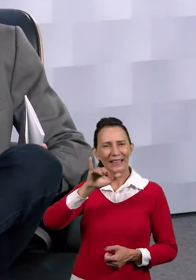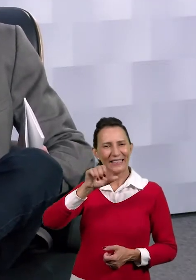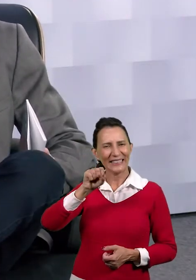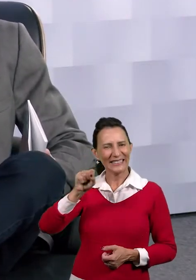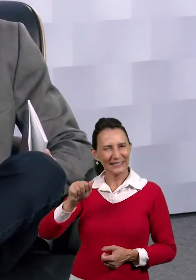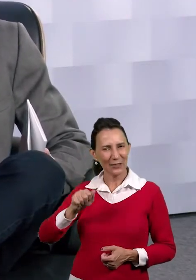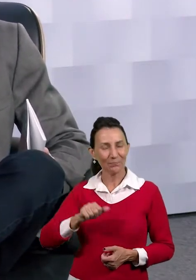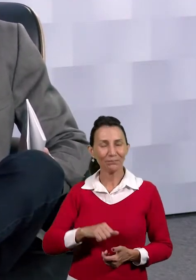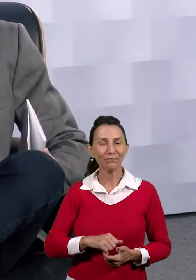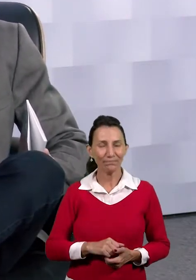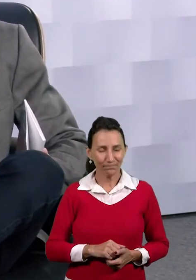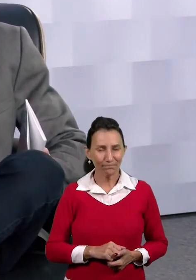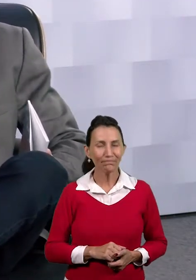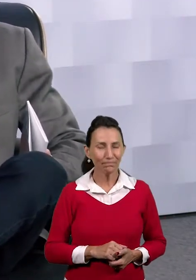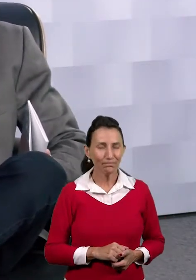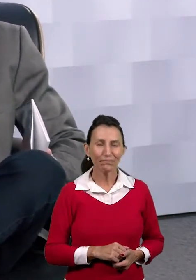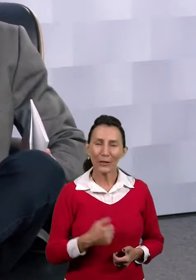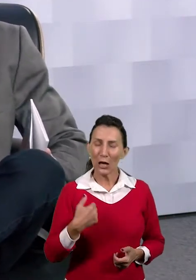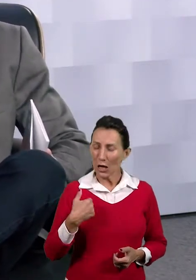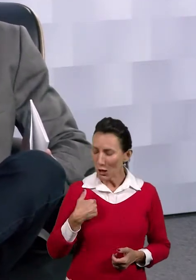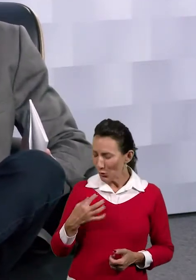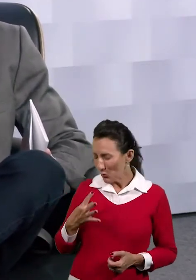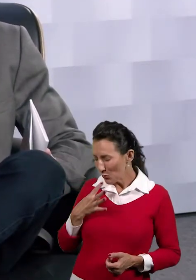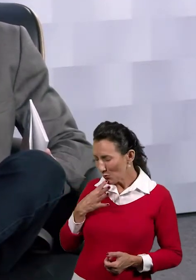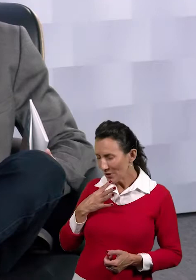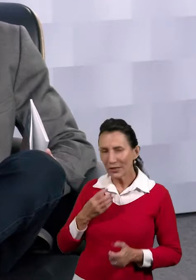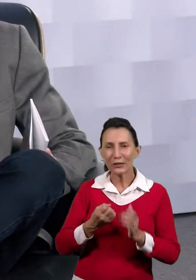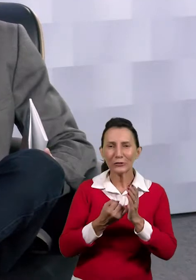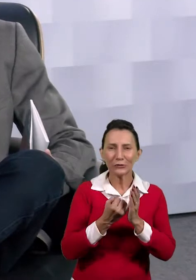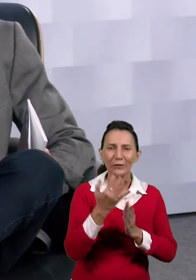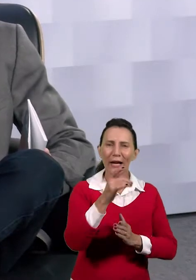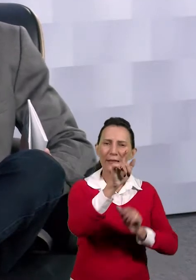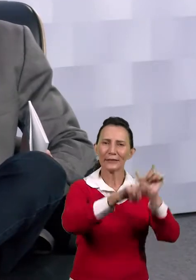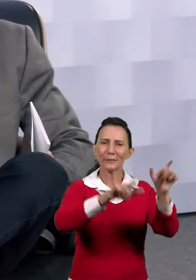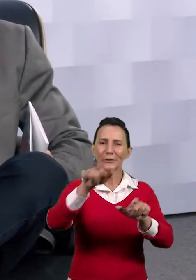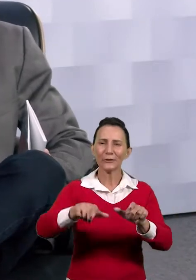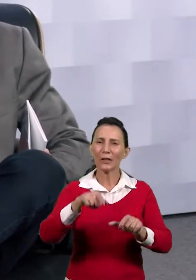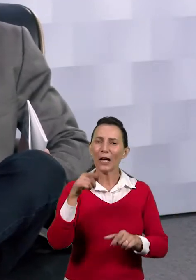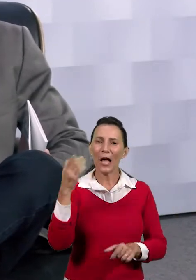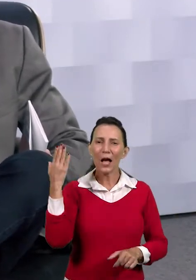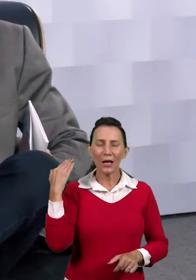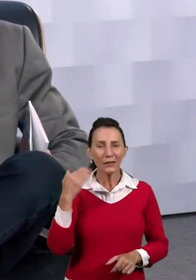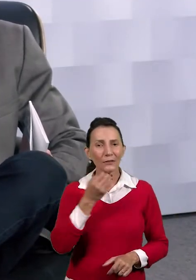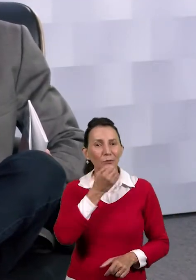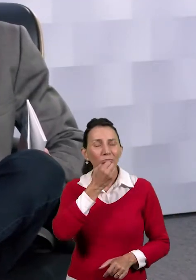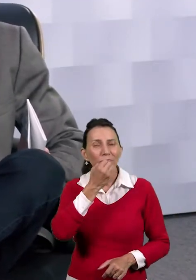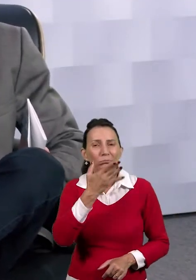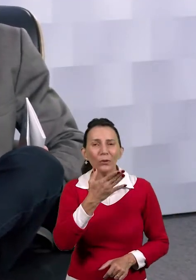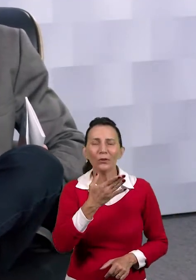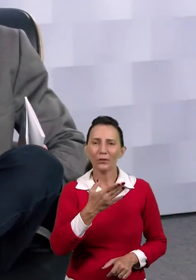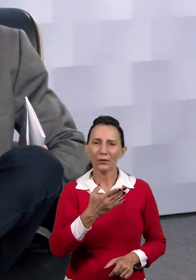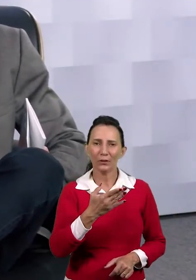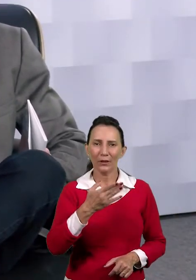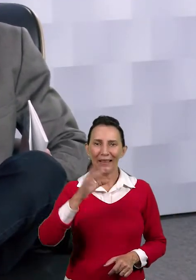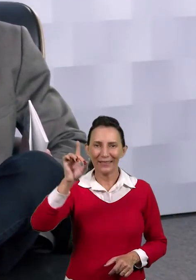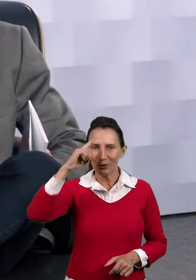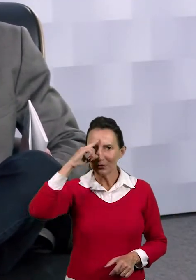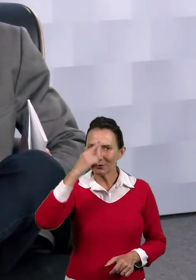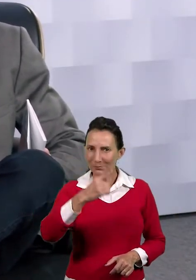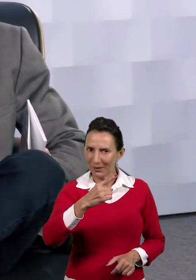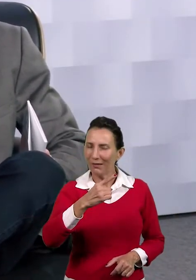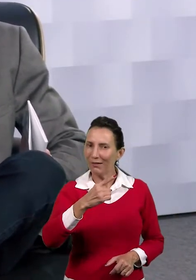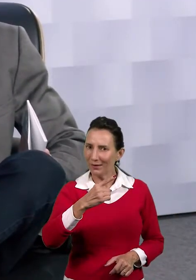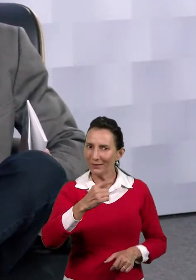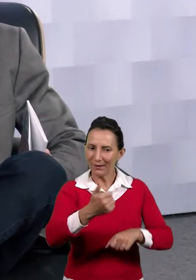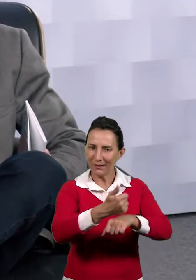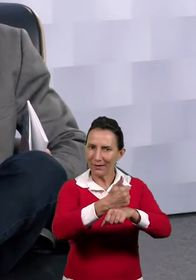muitas pessoas que era uma bênção, porque a ordem de Deus em Gênesis capítulo 12